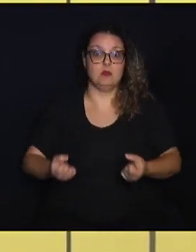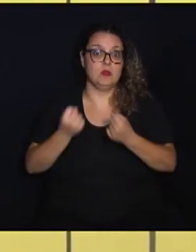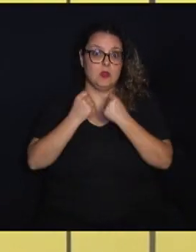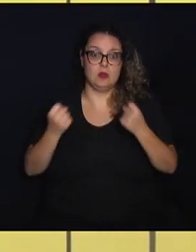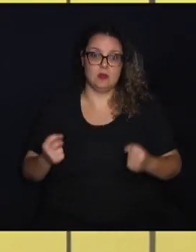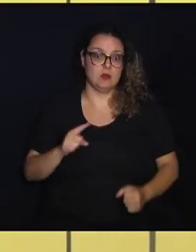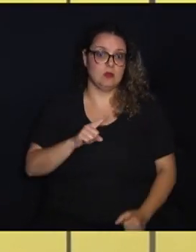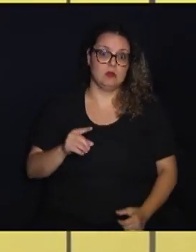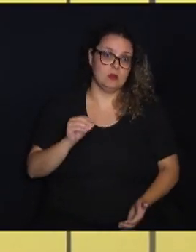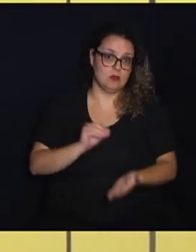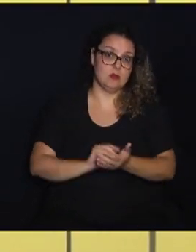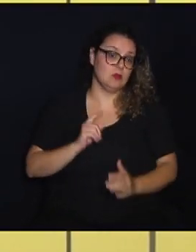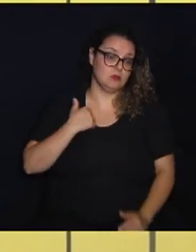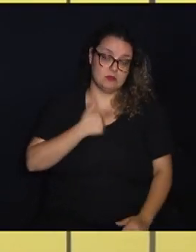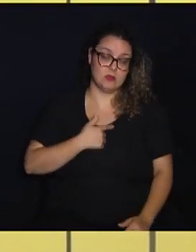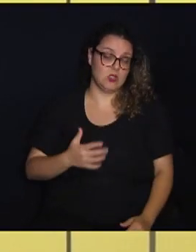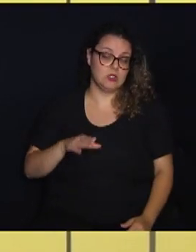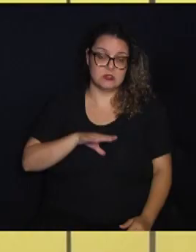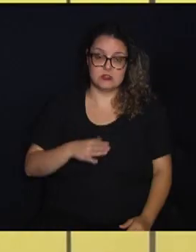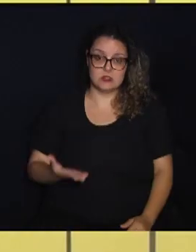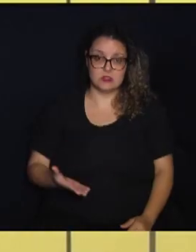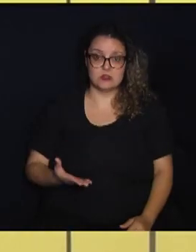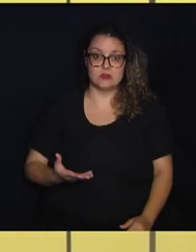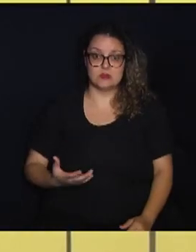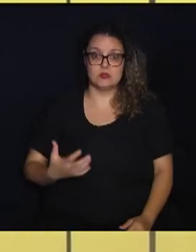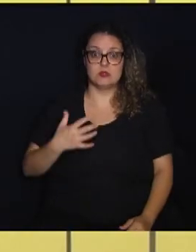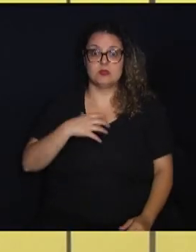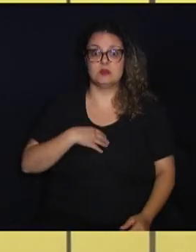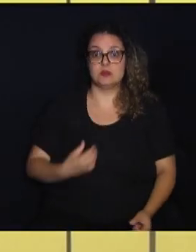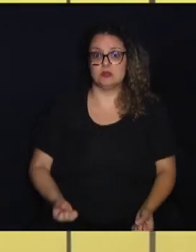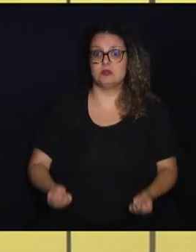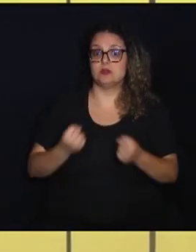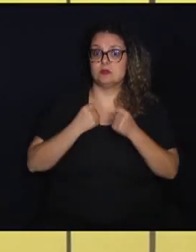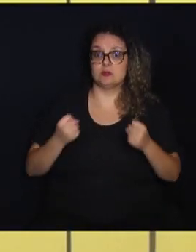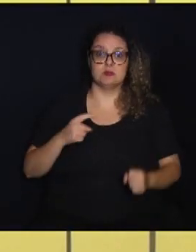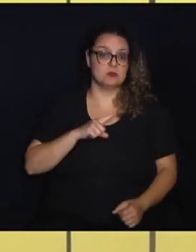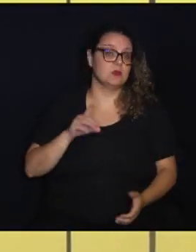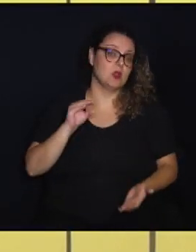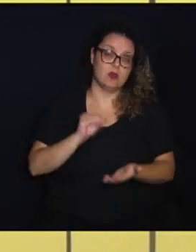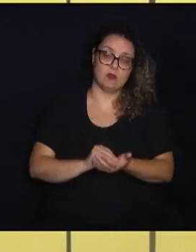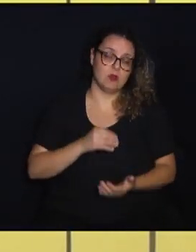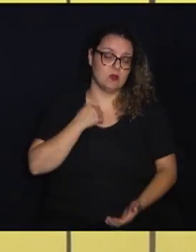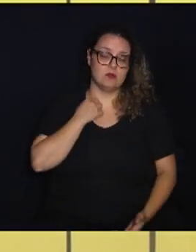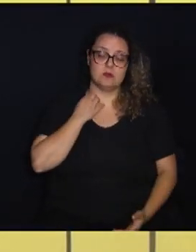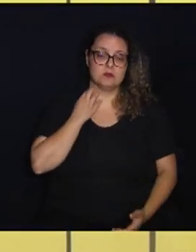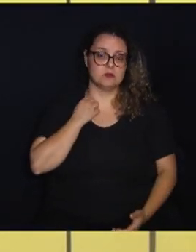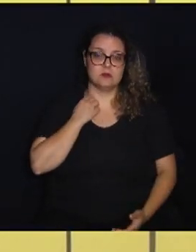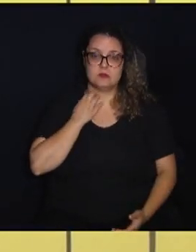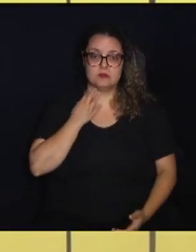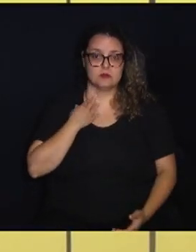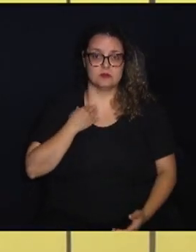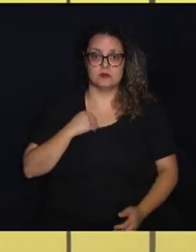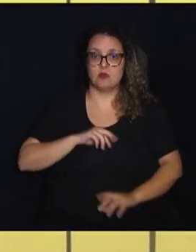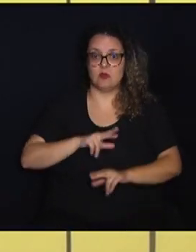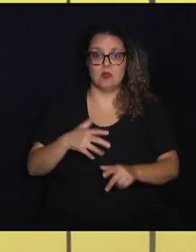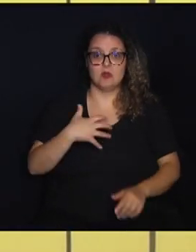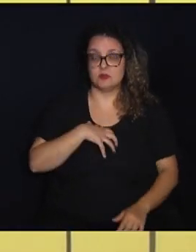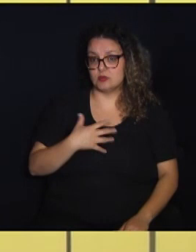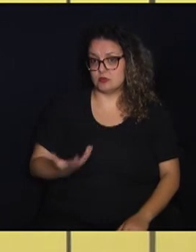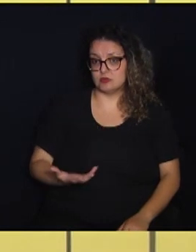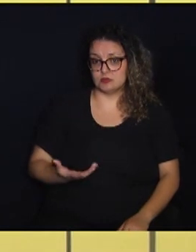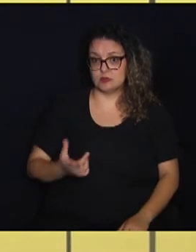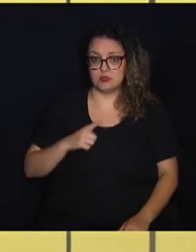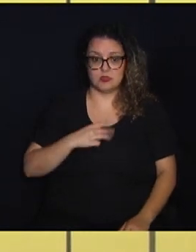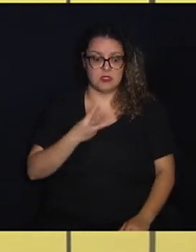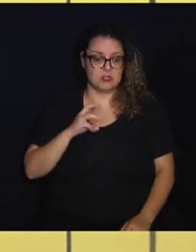exemplo, na nossa cidade. E formas de se fazer exercício também não são poucas. Então a gente tem aí